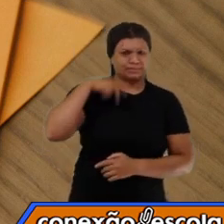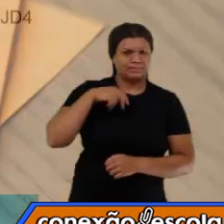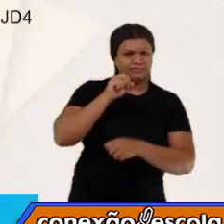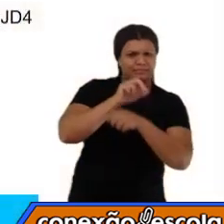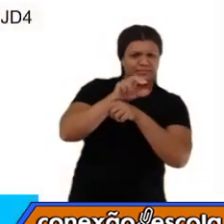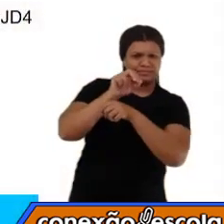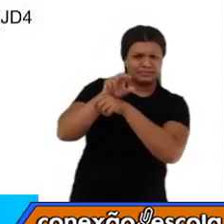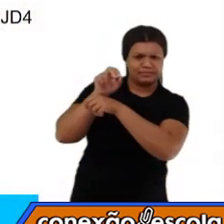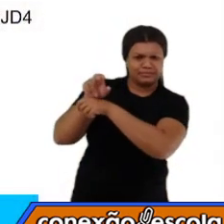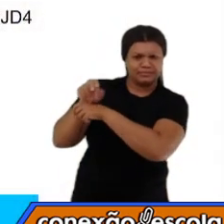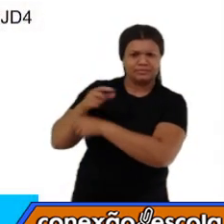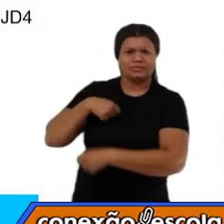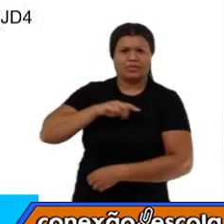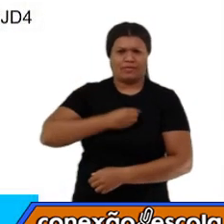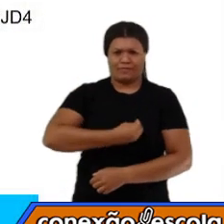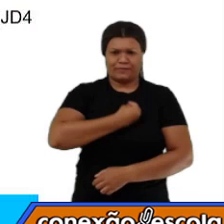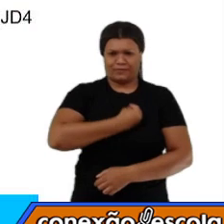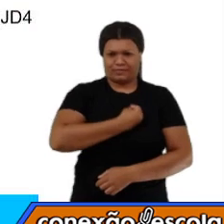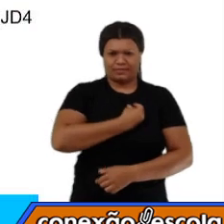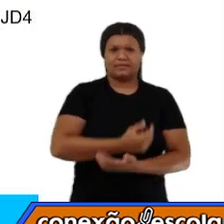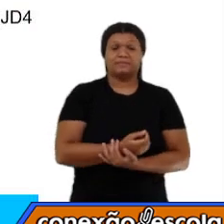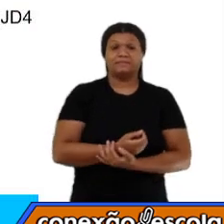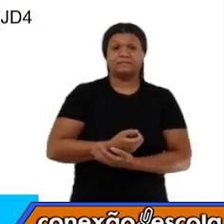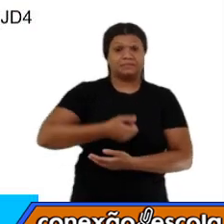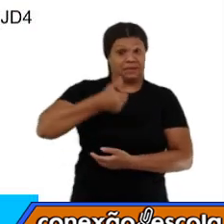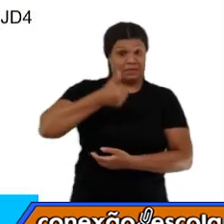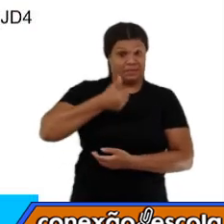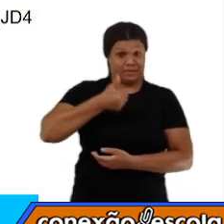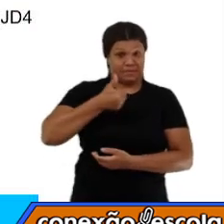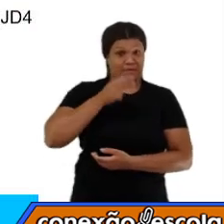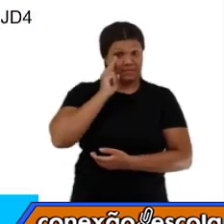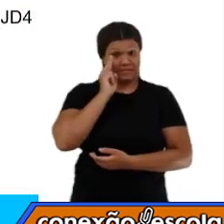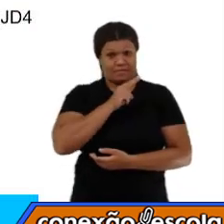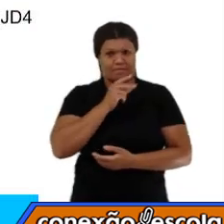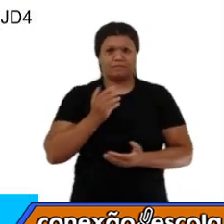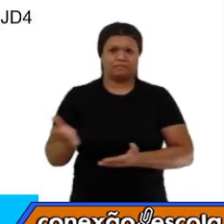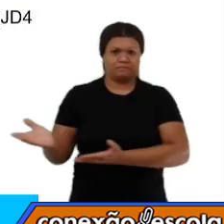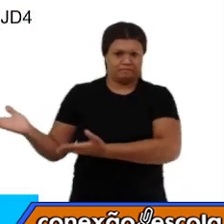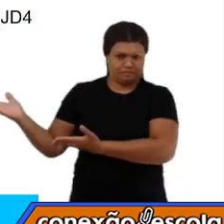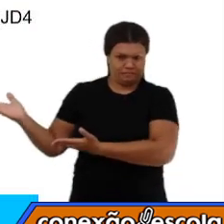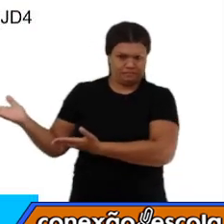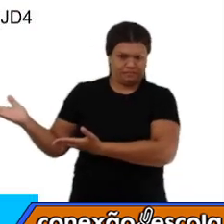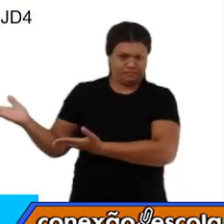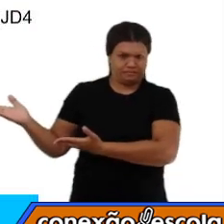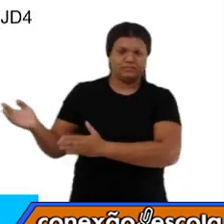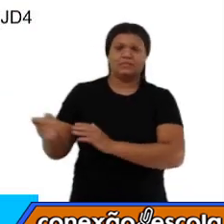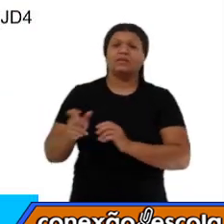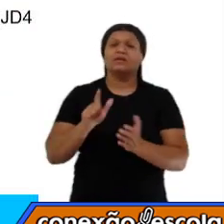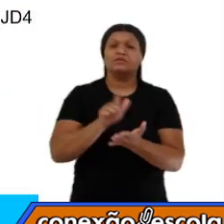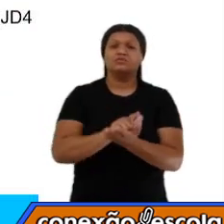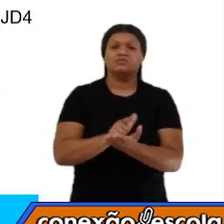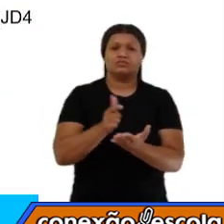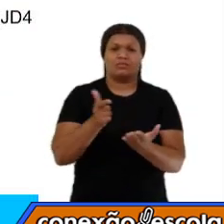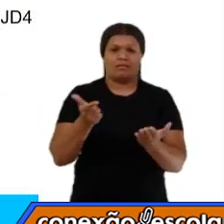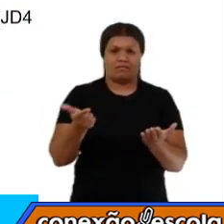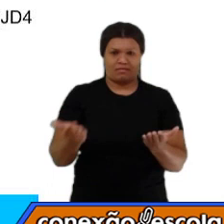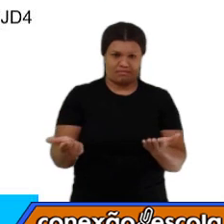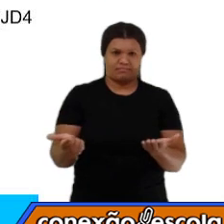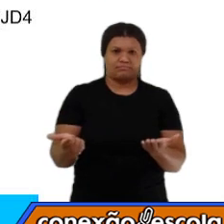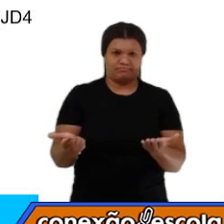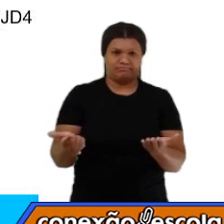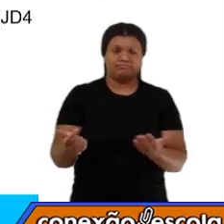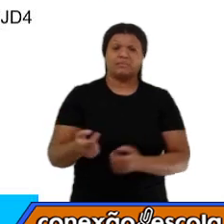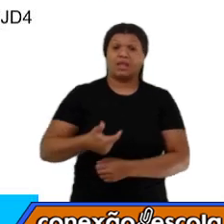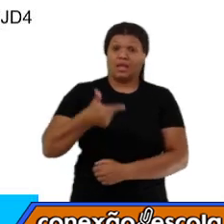primeira imagem, como vocês podem ver, olha só, é o gênero textual jornal. E a